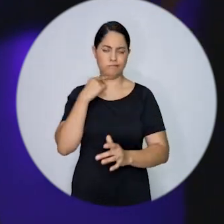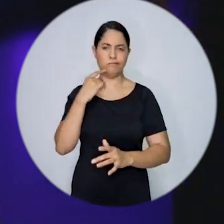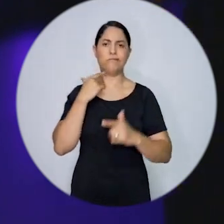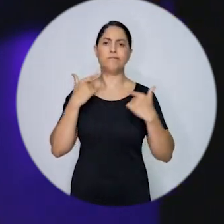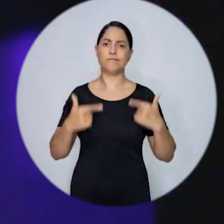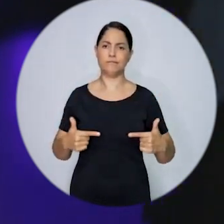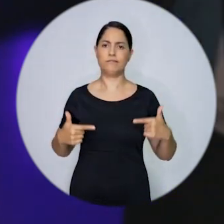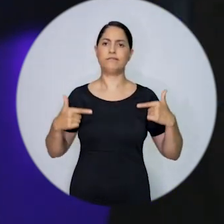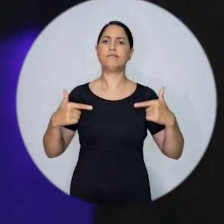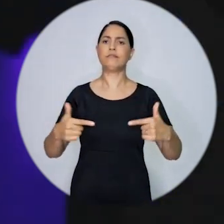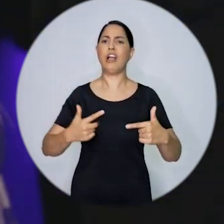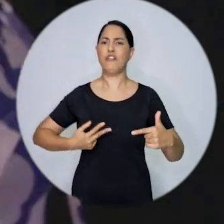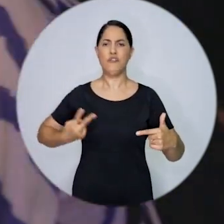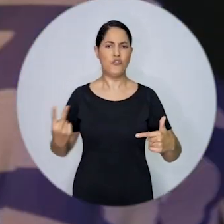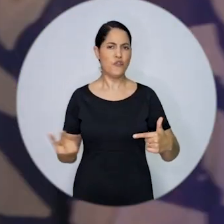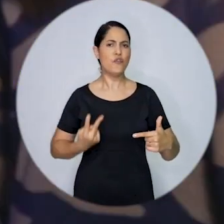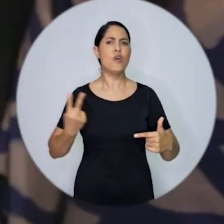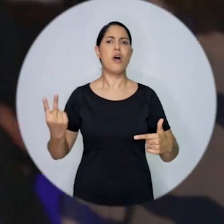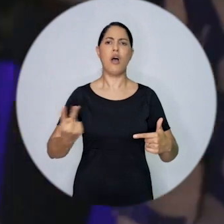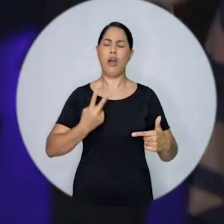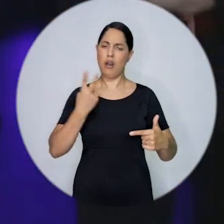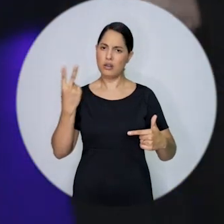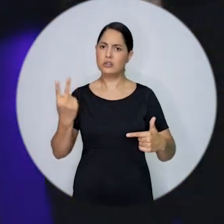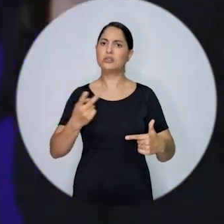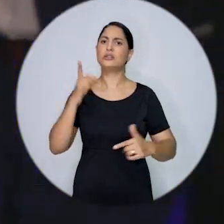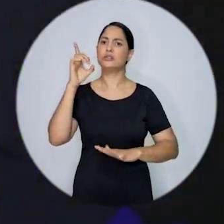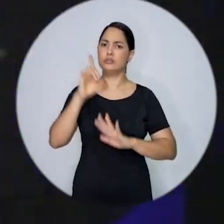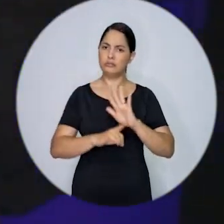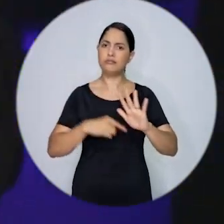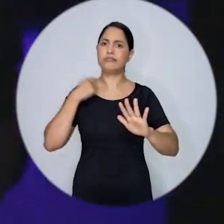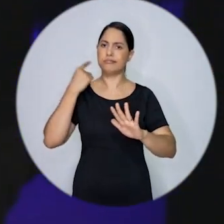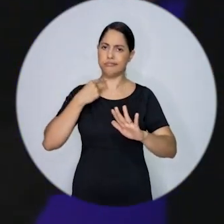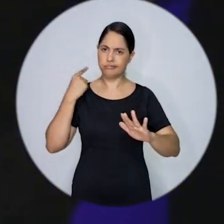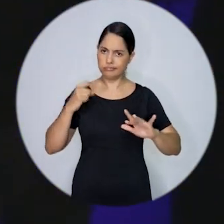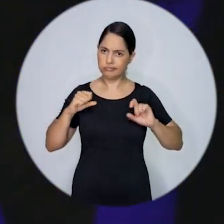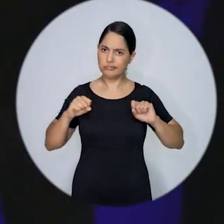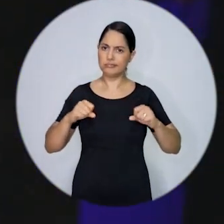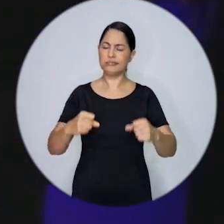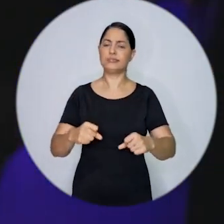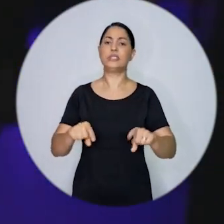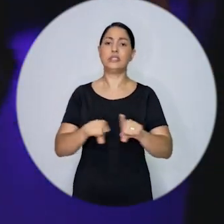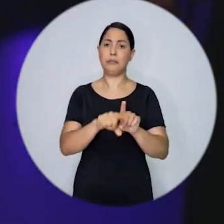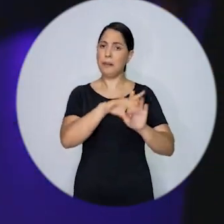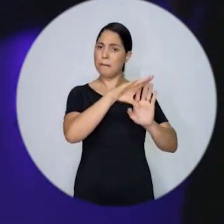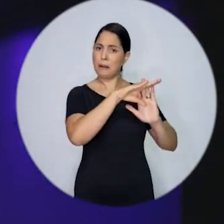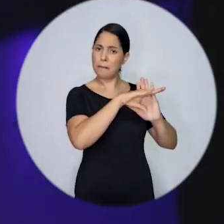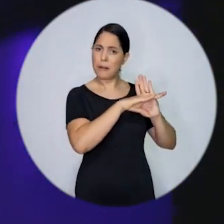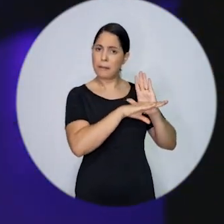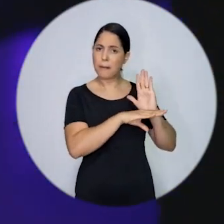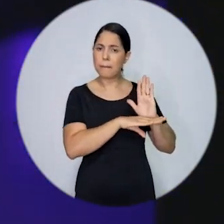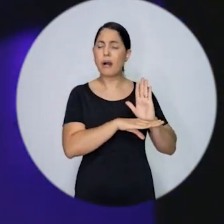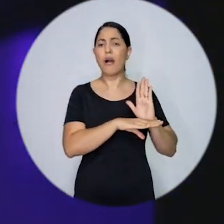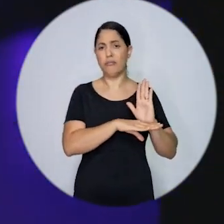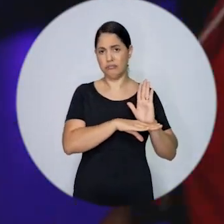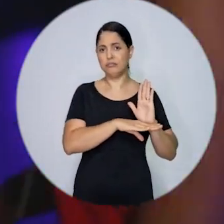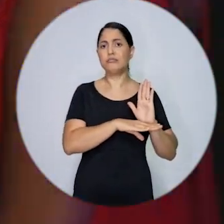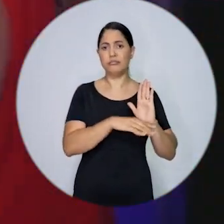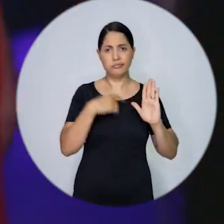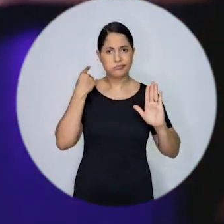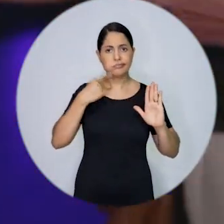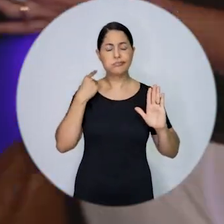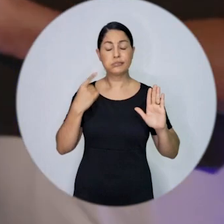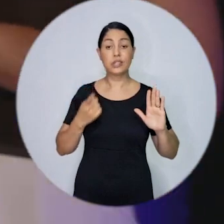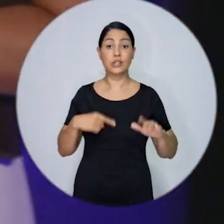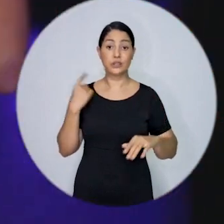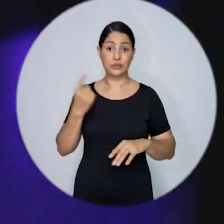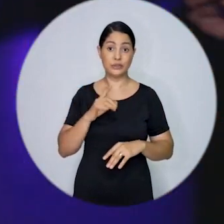unidade da advocacia, no reforço da valorização, defesa de prerrogativas e das pautas comuns da advocacia